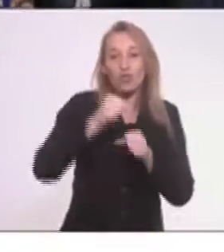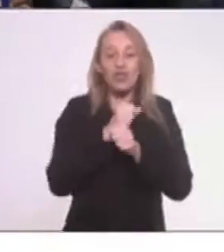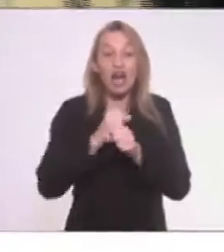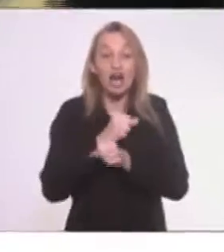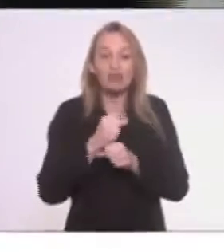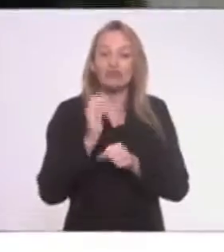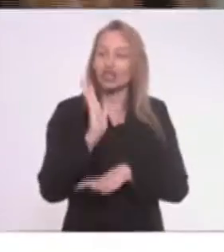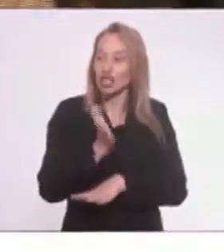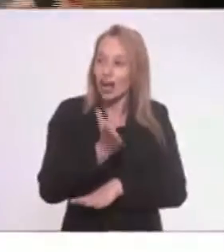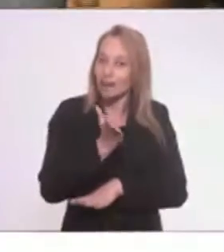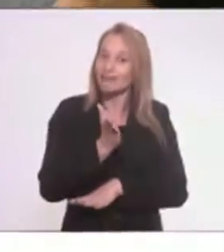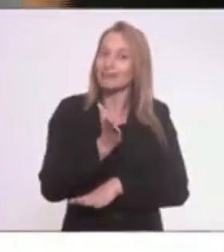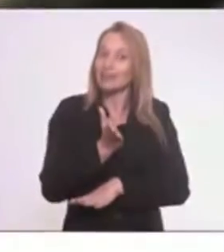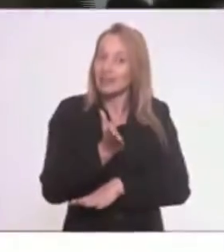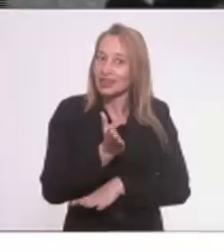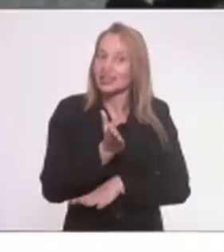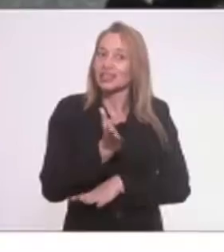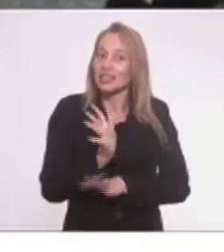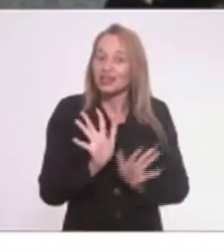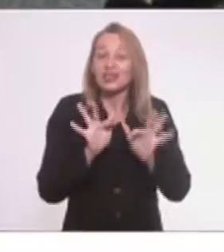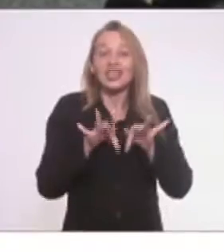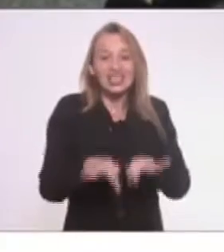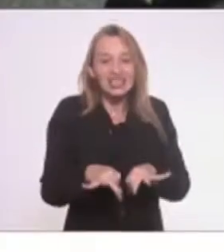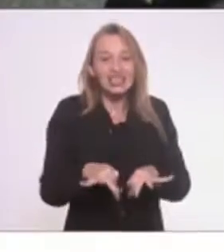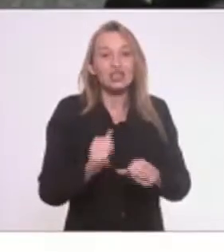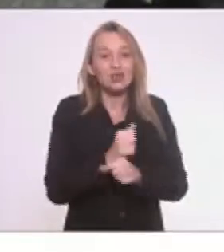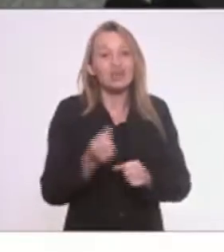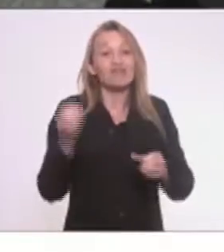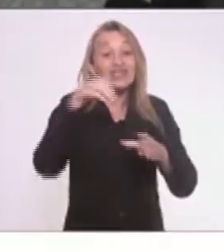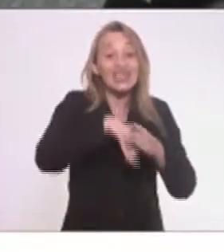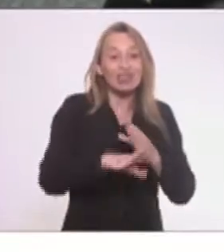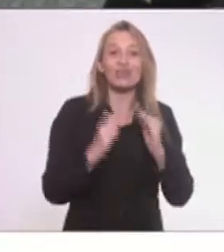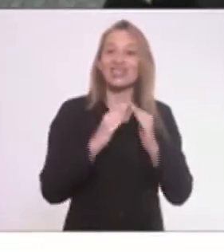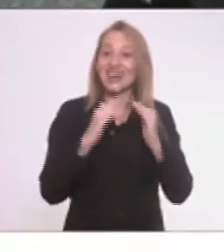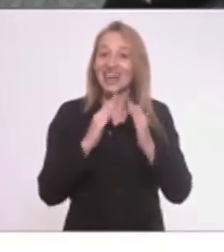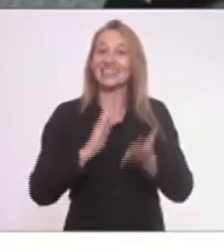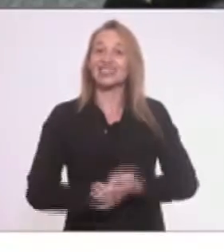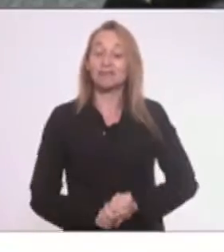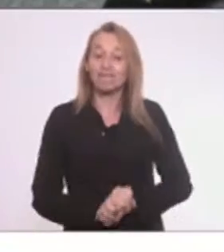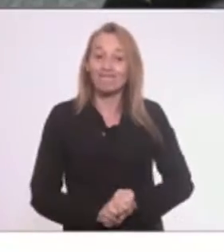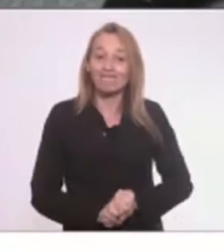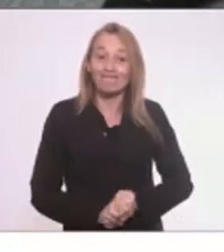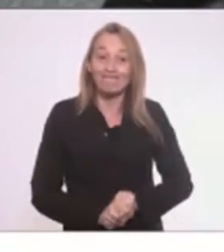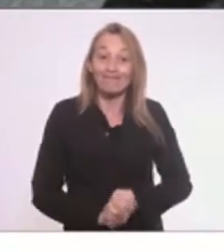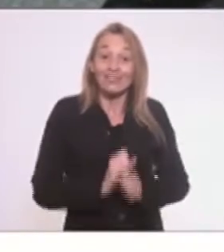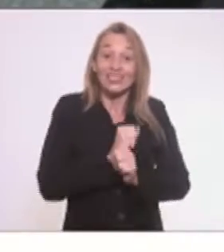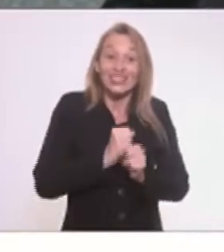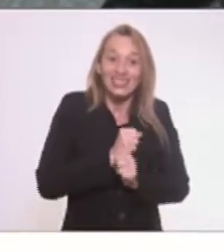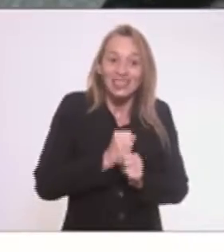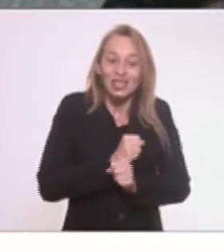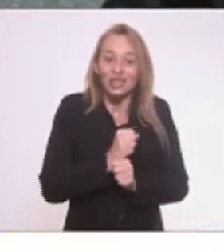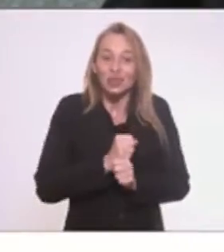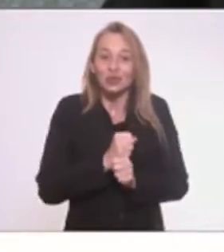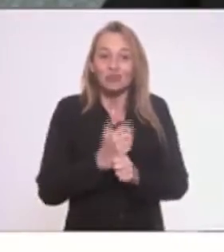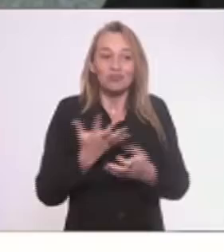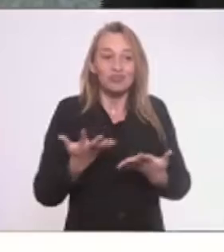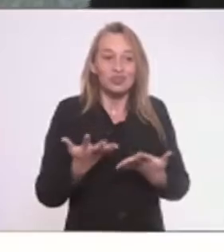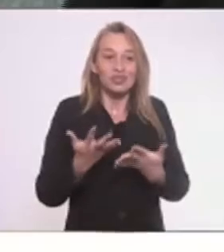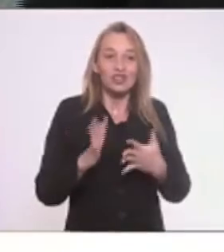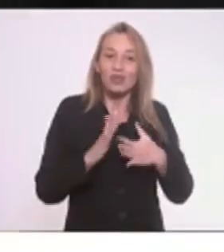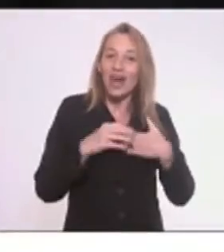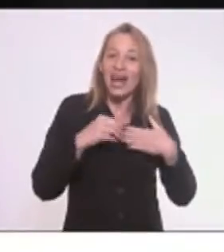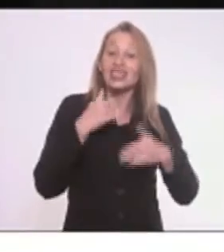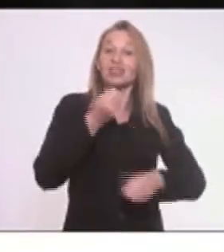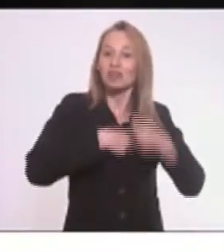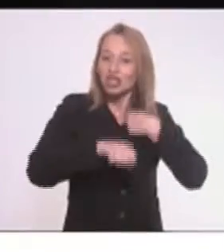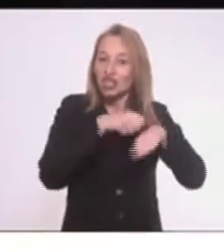9 anos já, fechando o ano aqui dentro dessa casa. E esse ano, sob a